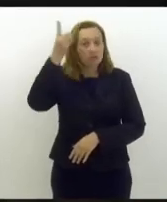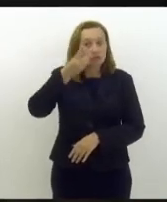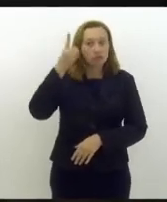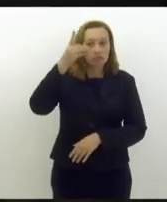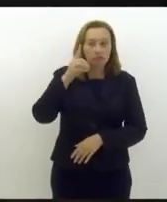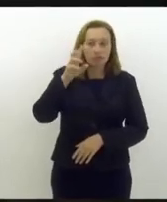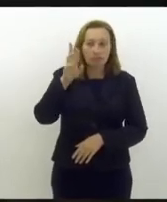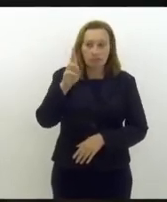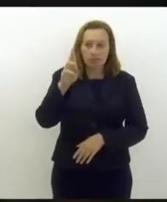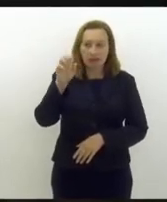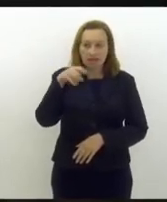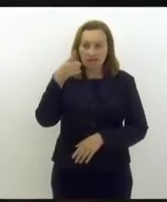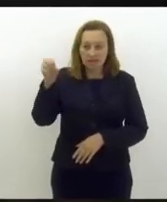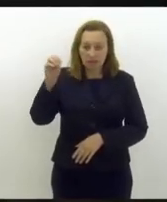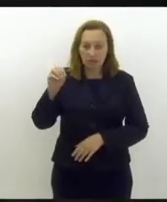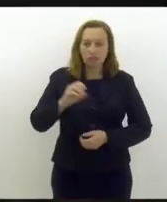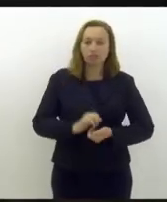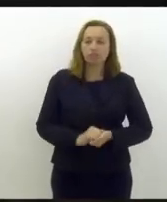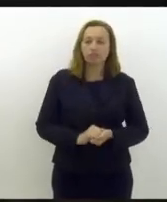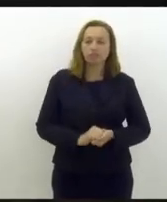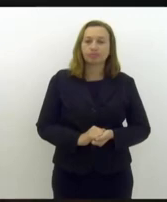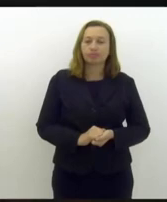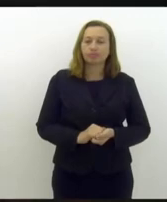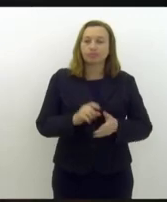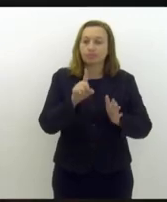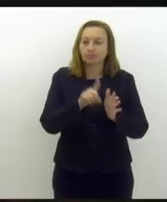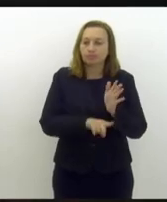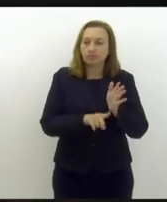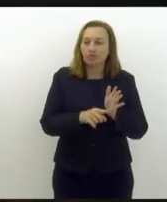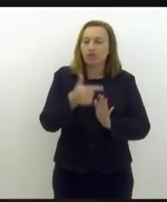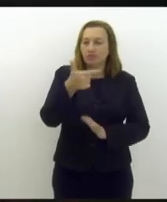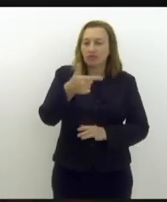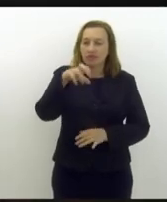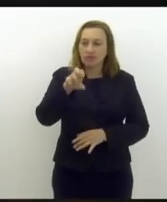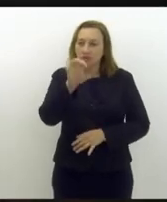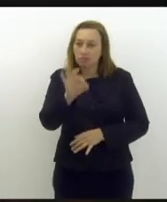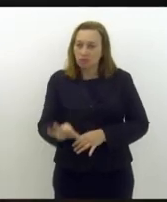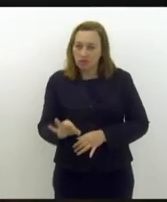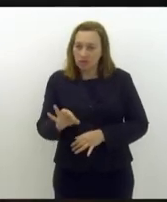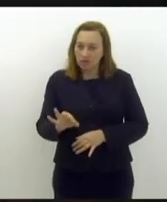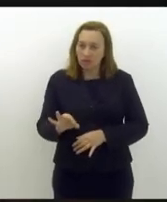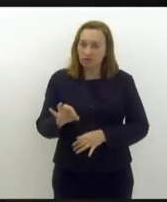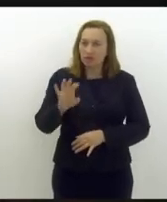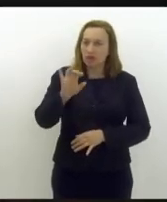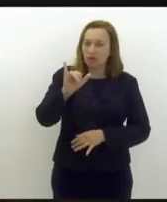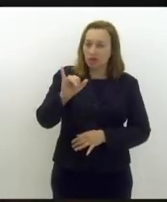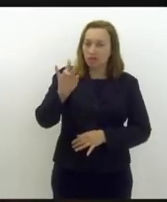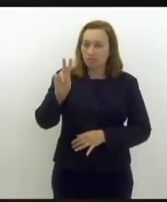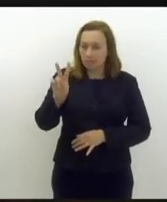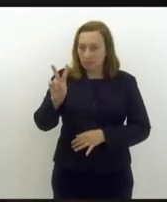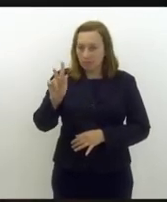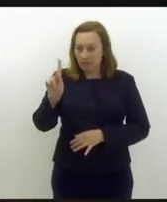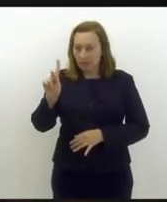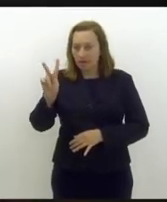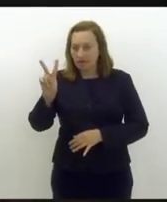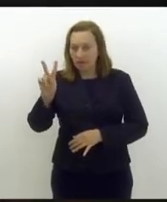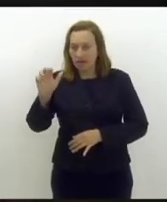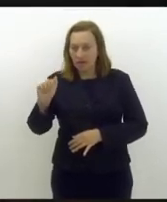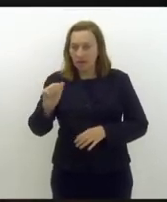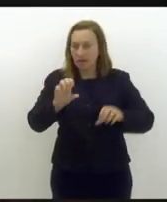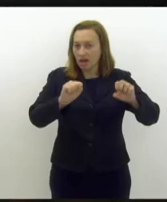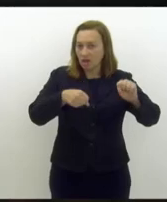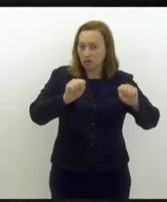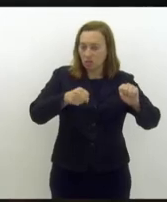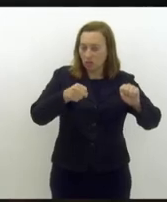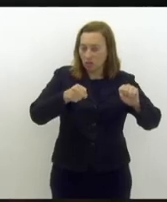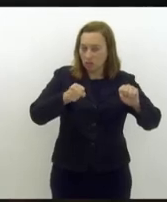Deputado brasão que dispõe sobre o desconto de 25% no valor do IPVA as motocicletas que